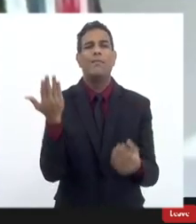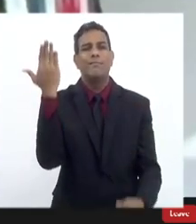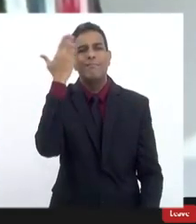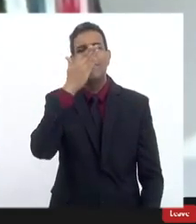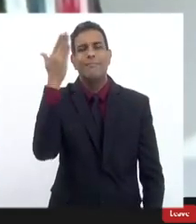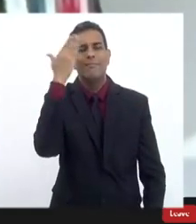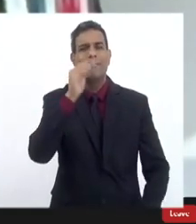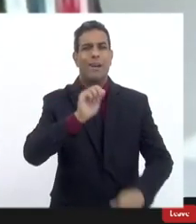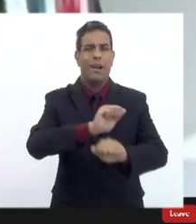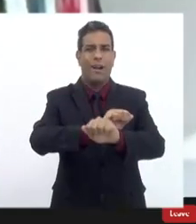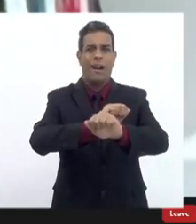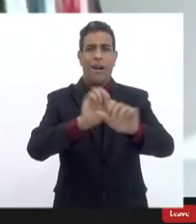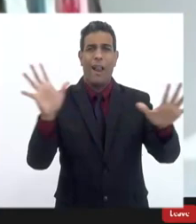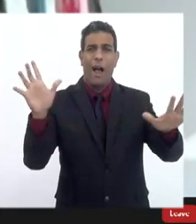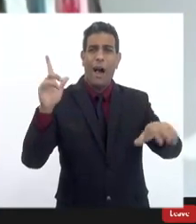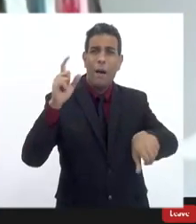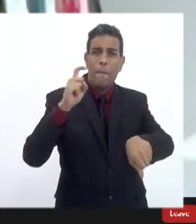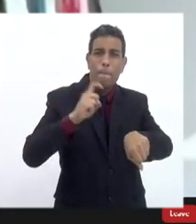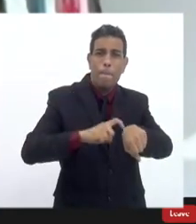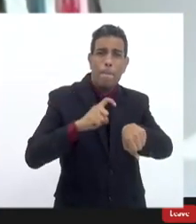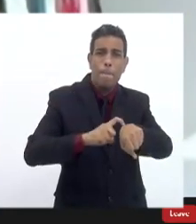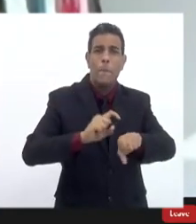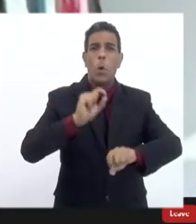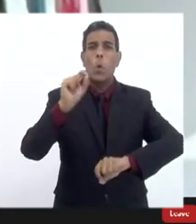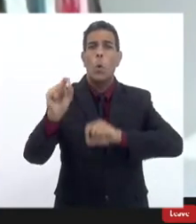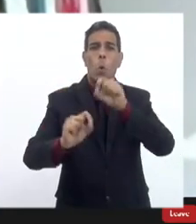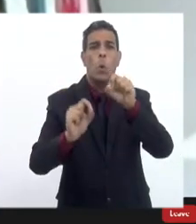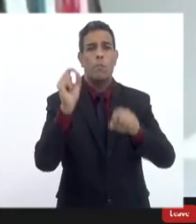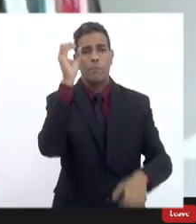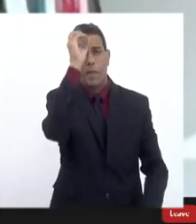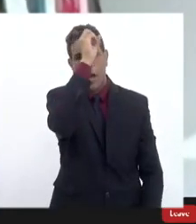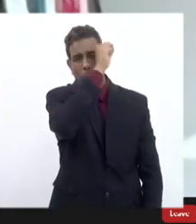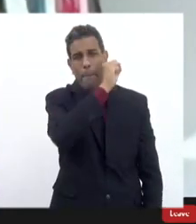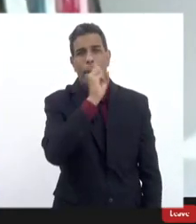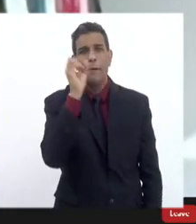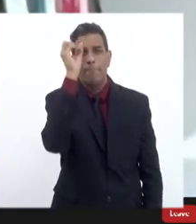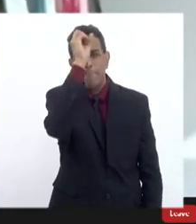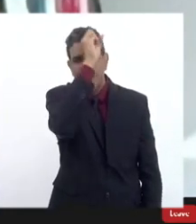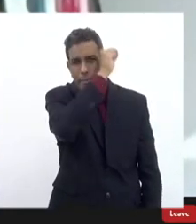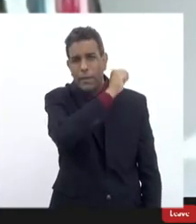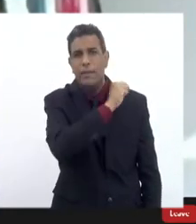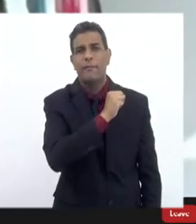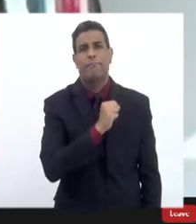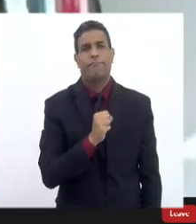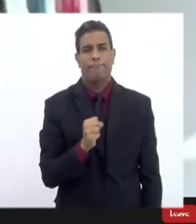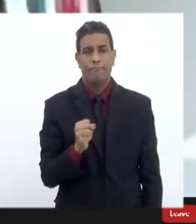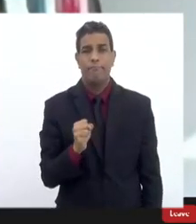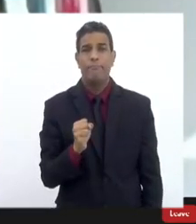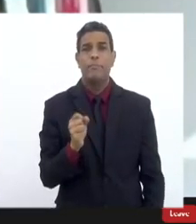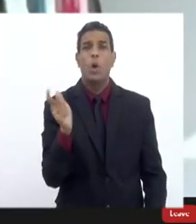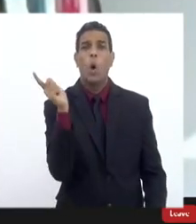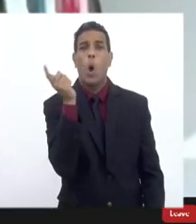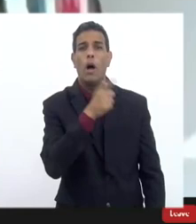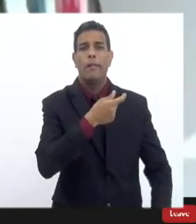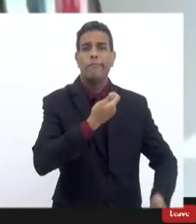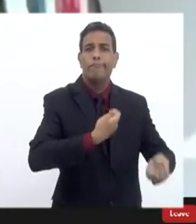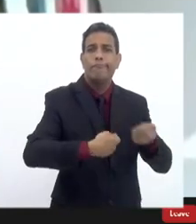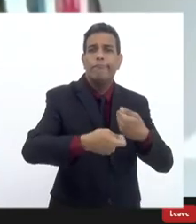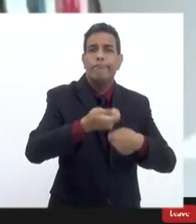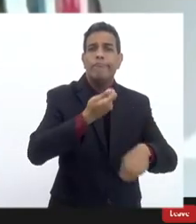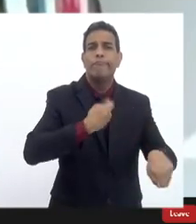entender que este momento é um momento de aprendizagem, é um momento de estarmos juntos e